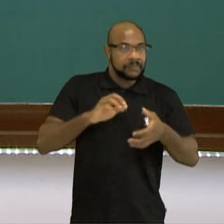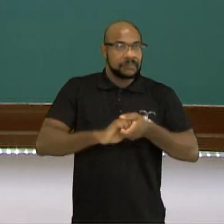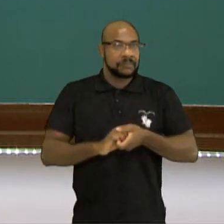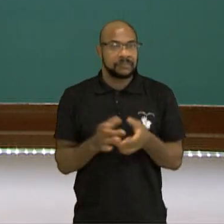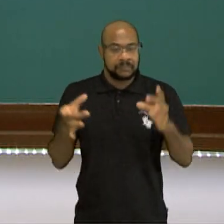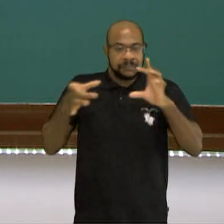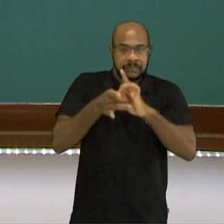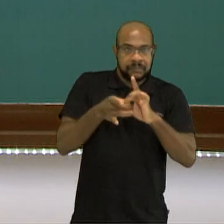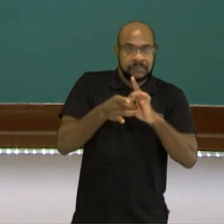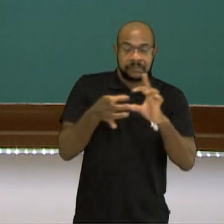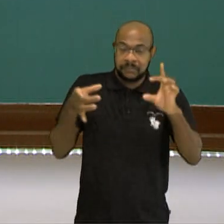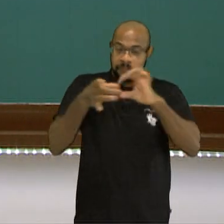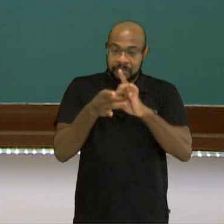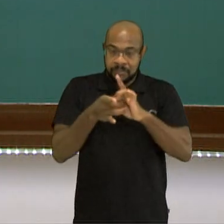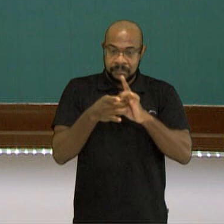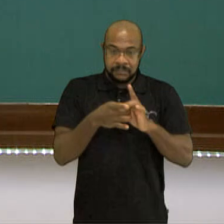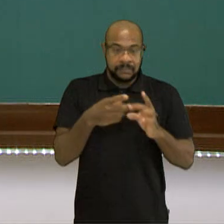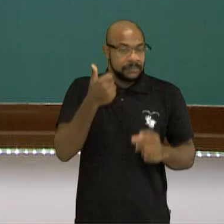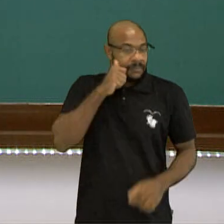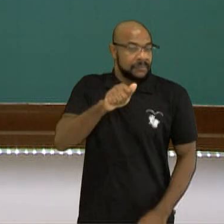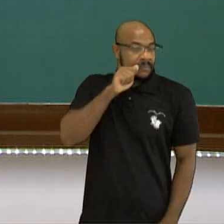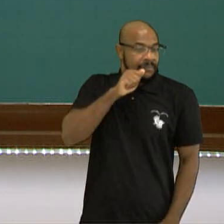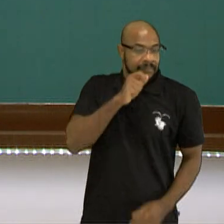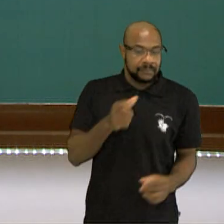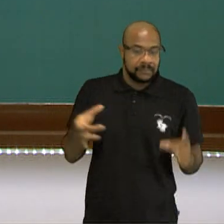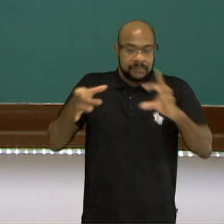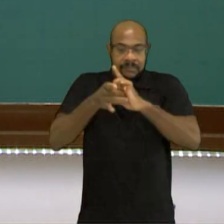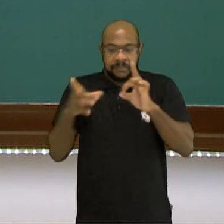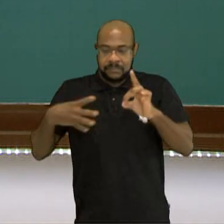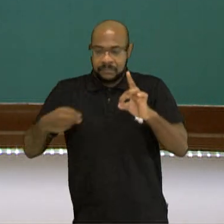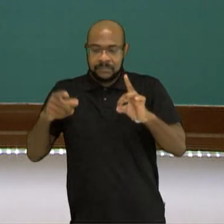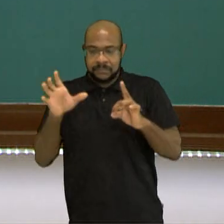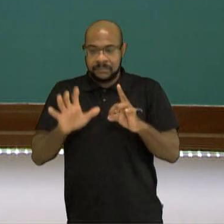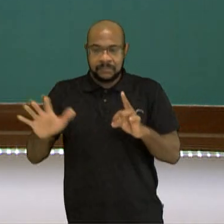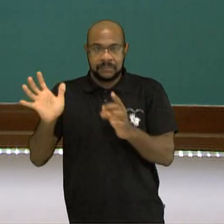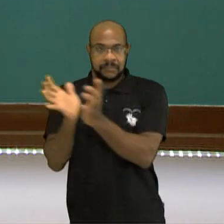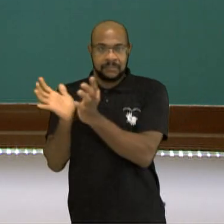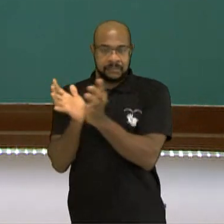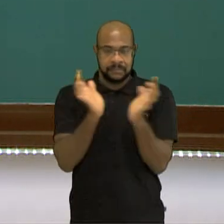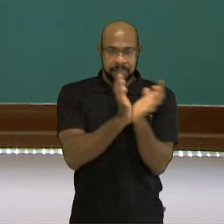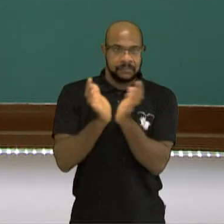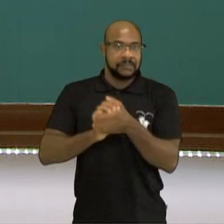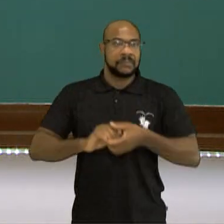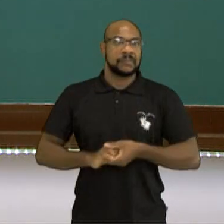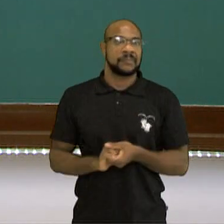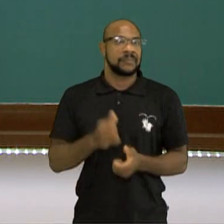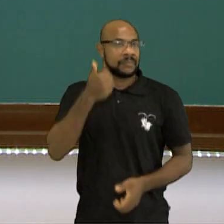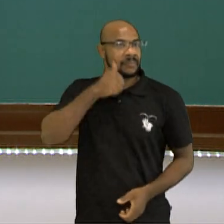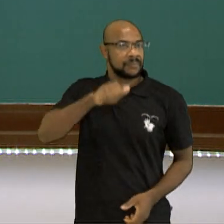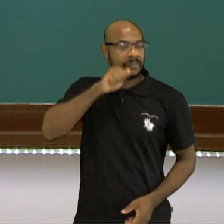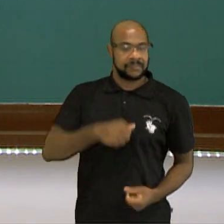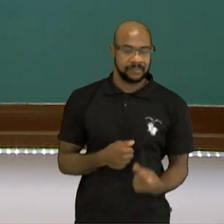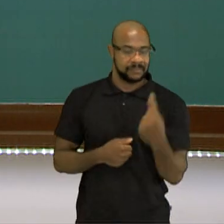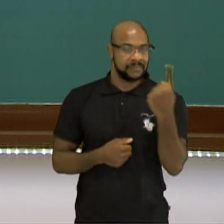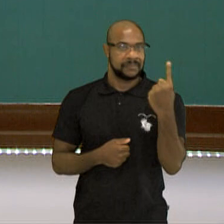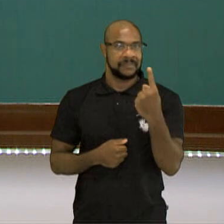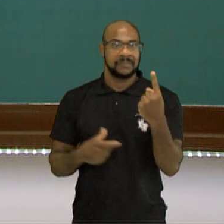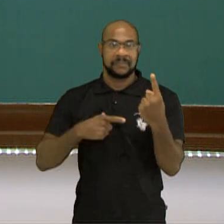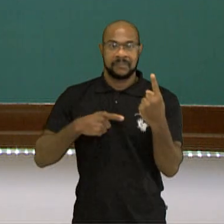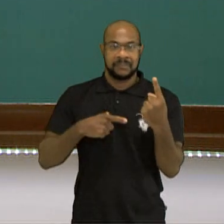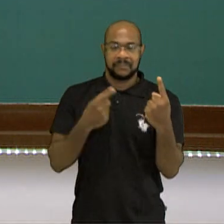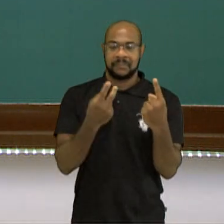associa cada mãe ao seu filho e ver se isso é a demonstração de uma função. Então, a mãe número 1, ela teve